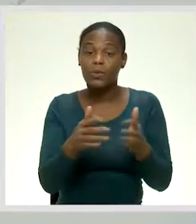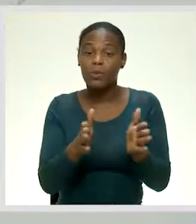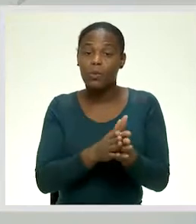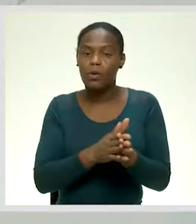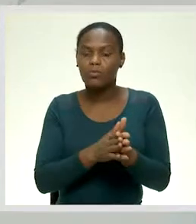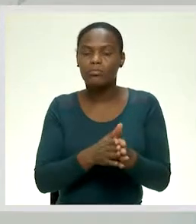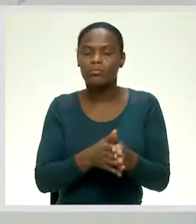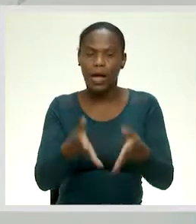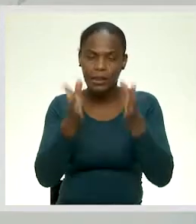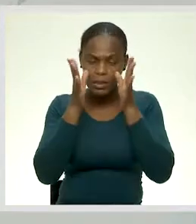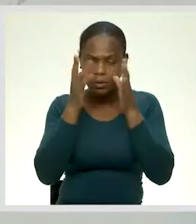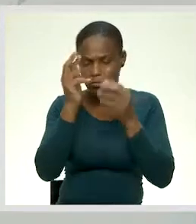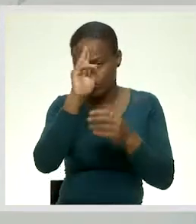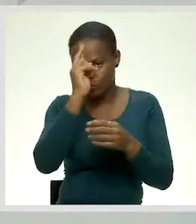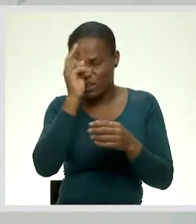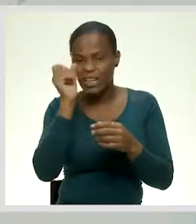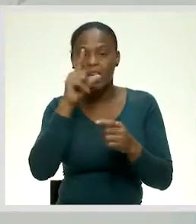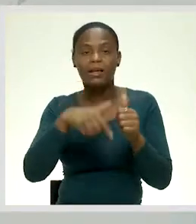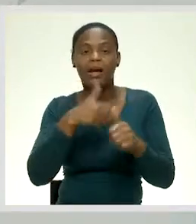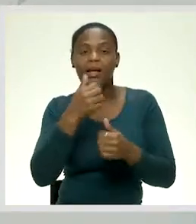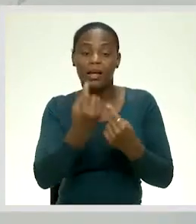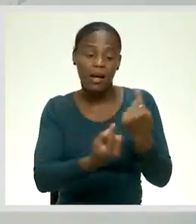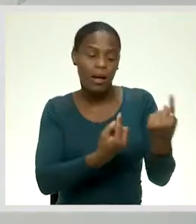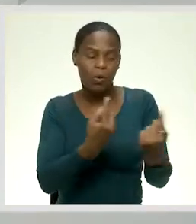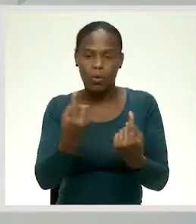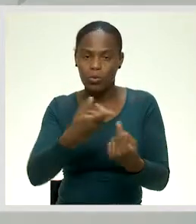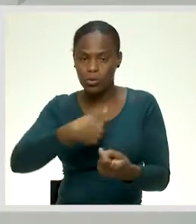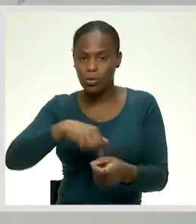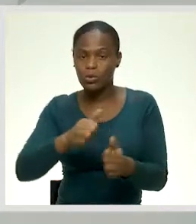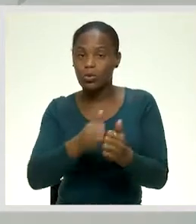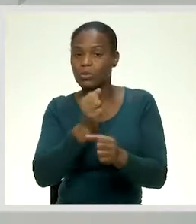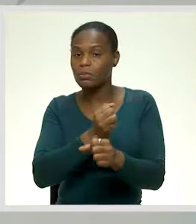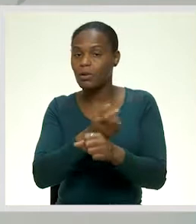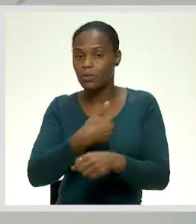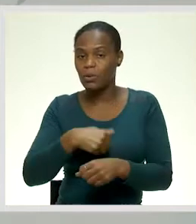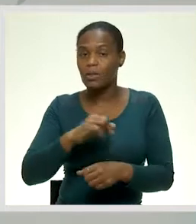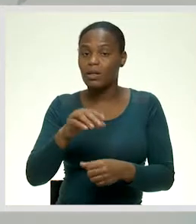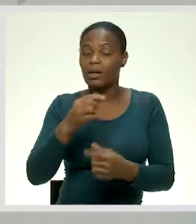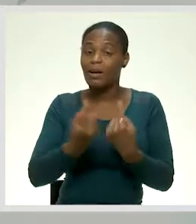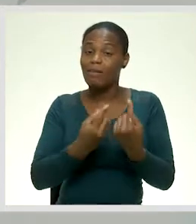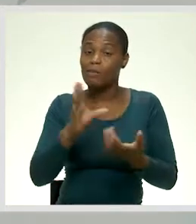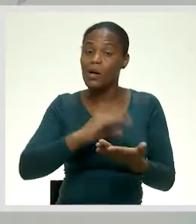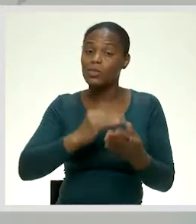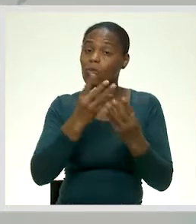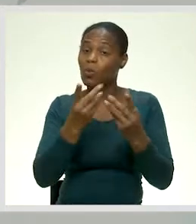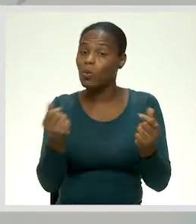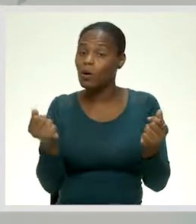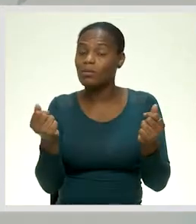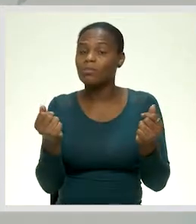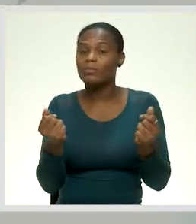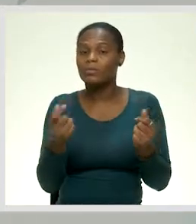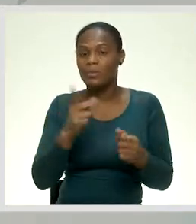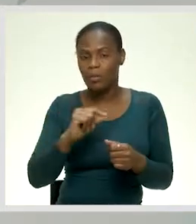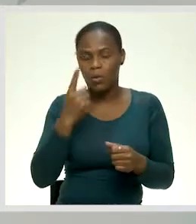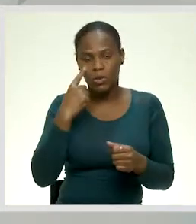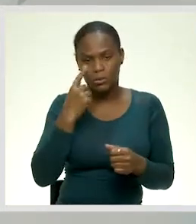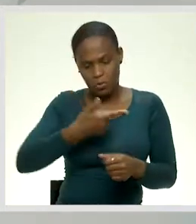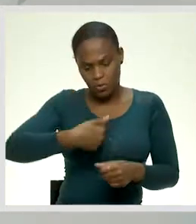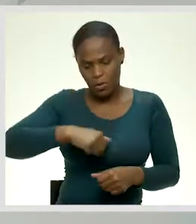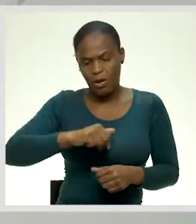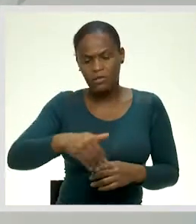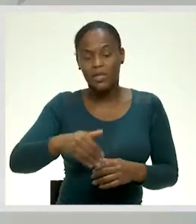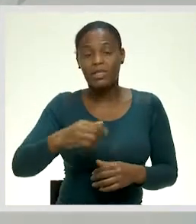Quem ganha com tudo isso é cada um de nós, com o nosso trabalho cada vez mais qualificado, e o nosso conhecimento também será cada